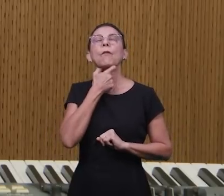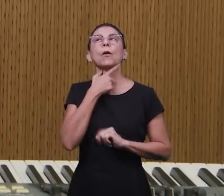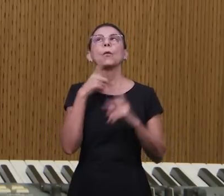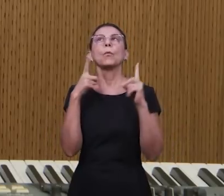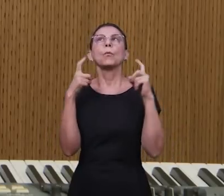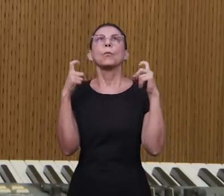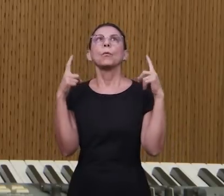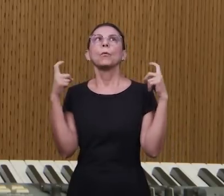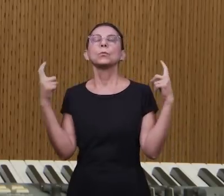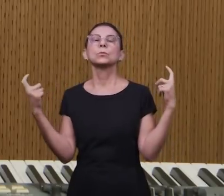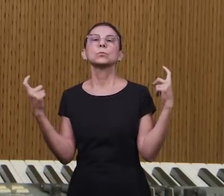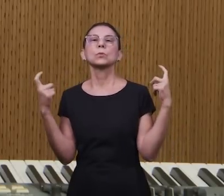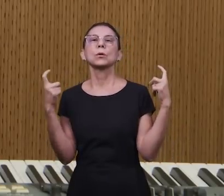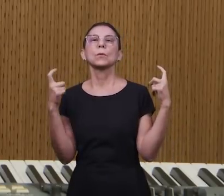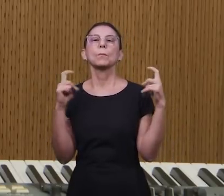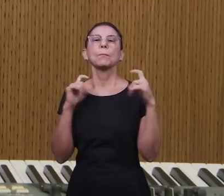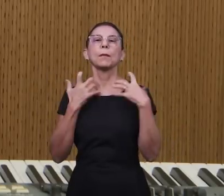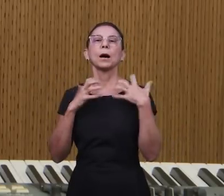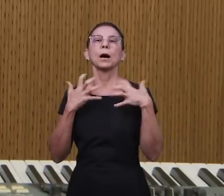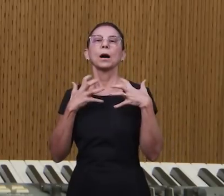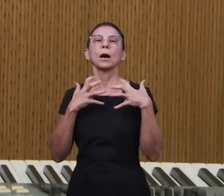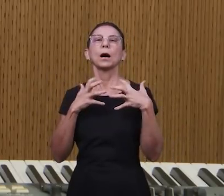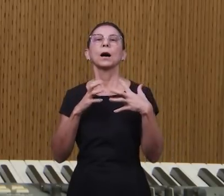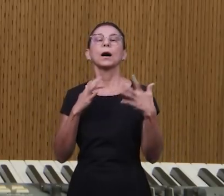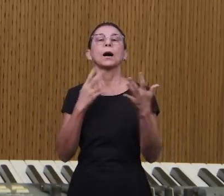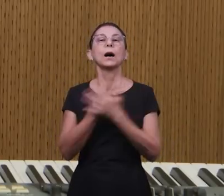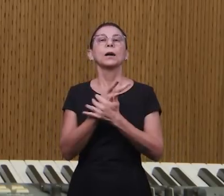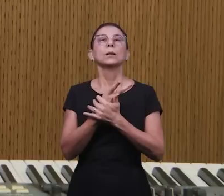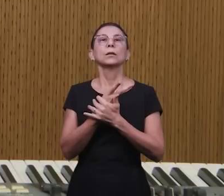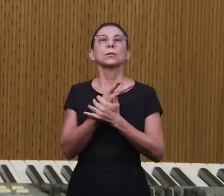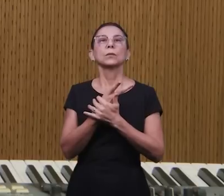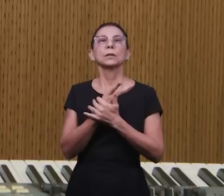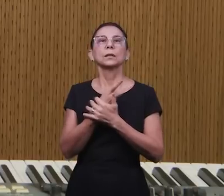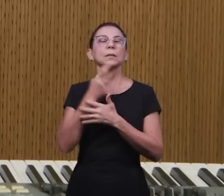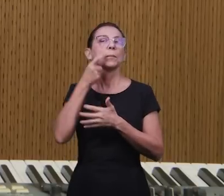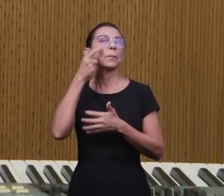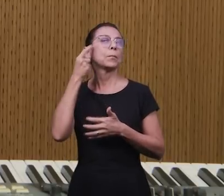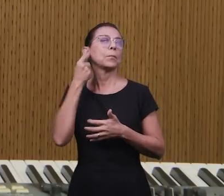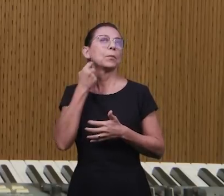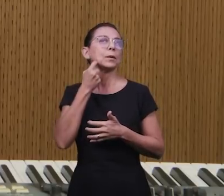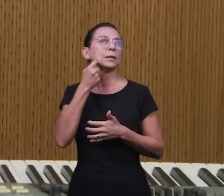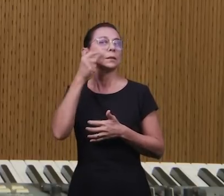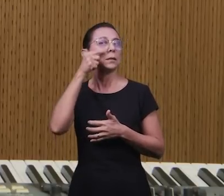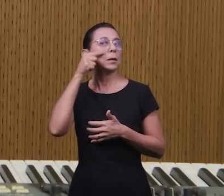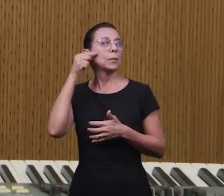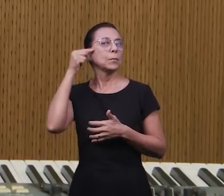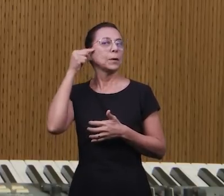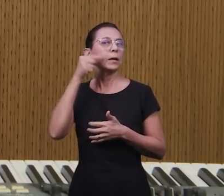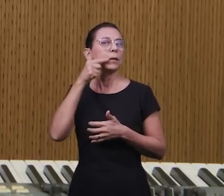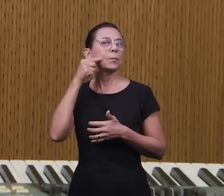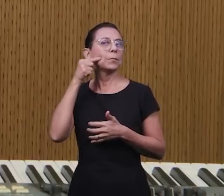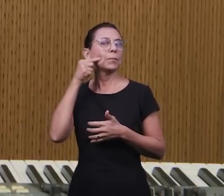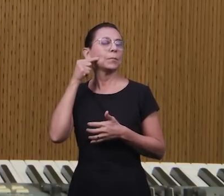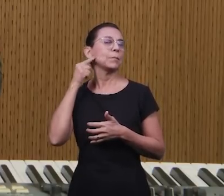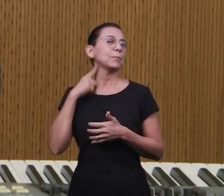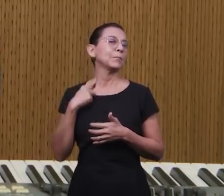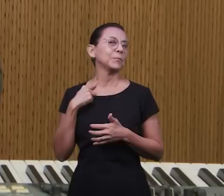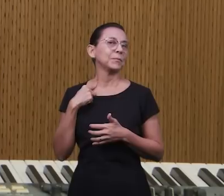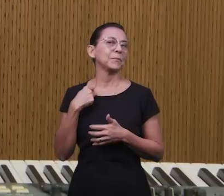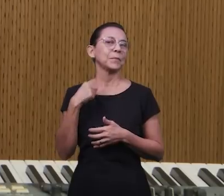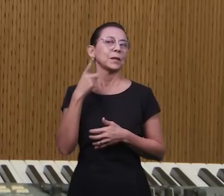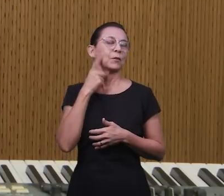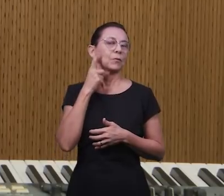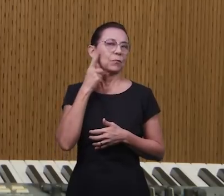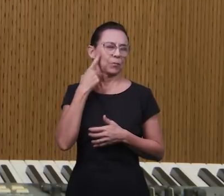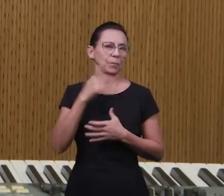nossa voz, ele é produzido através dos ajustes que nós temos aqui. Vamos lá, vamos pegar